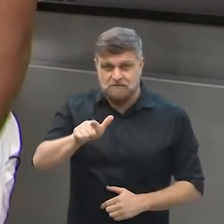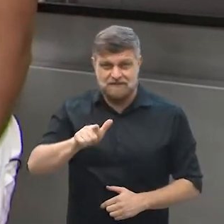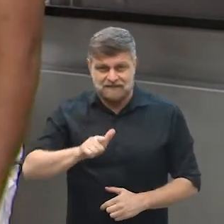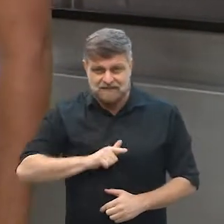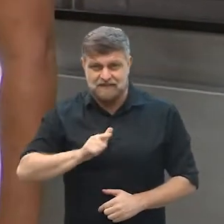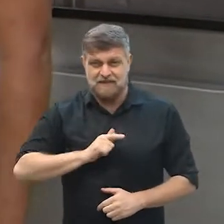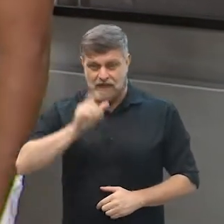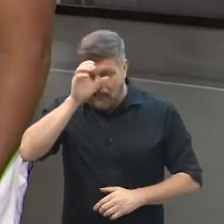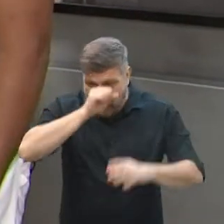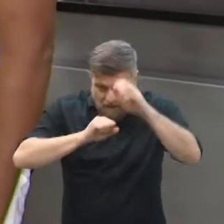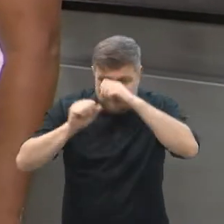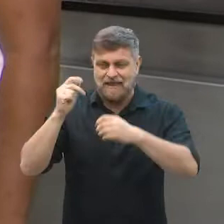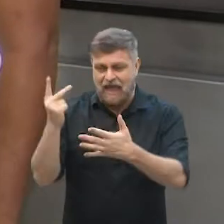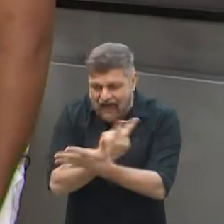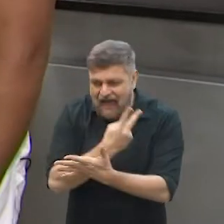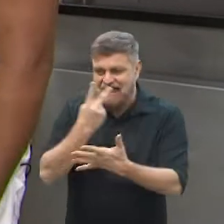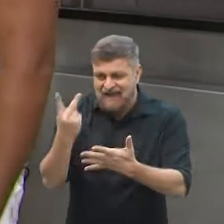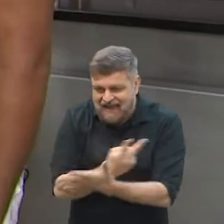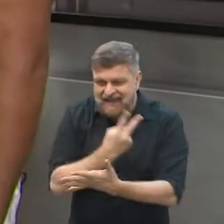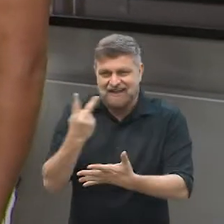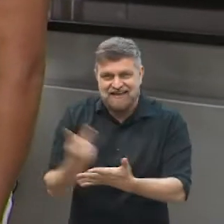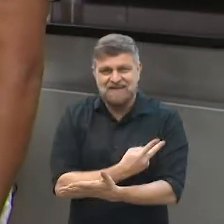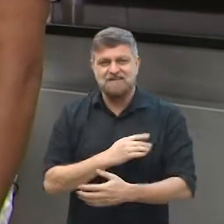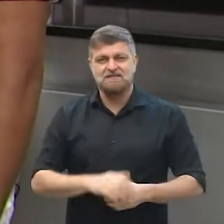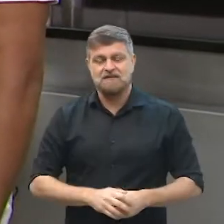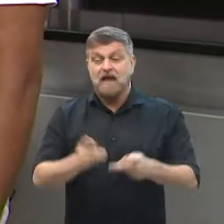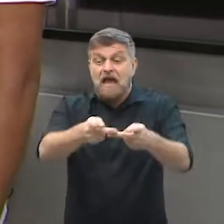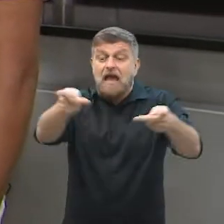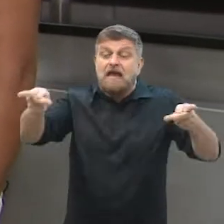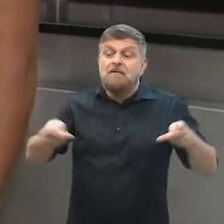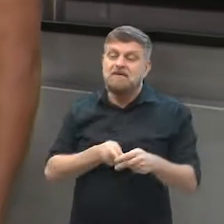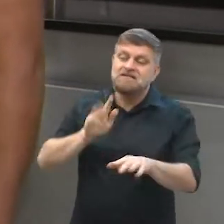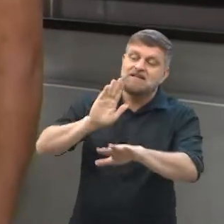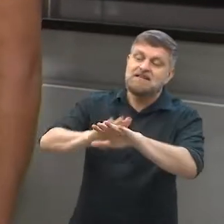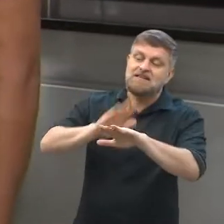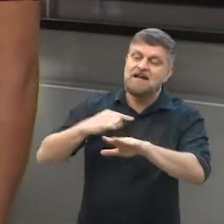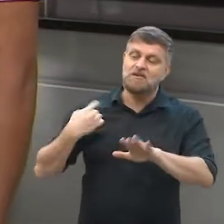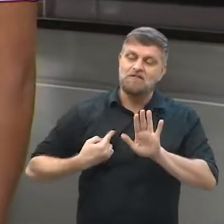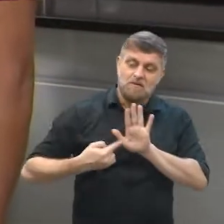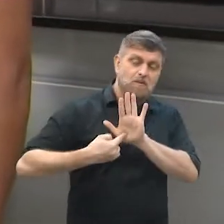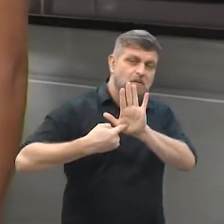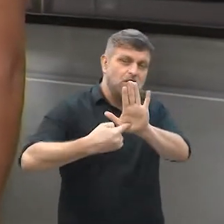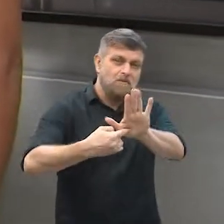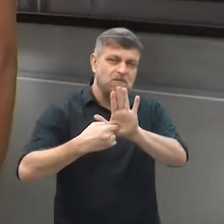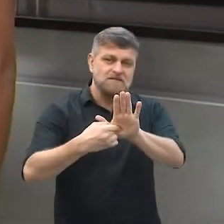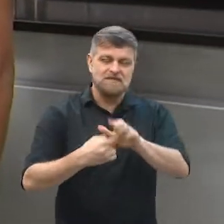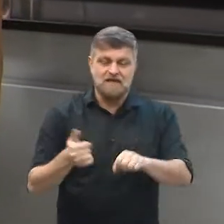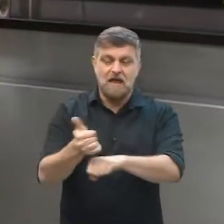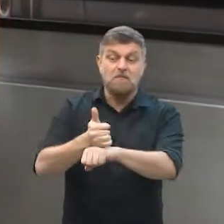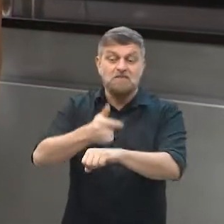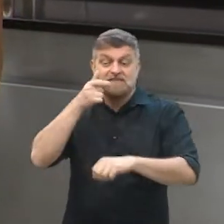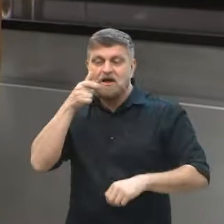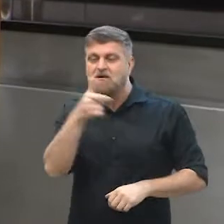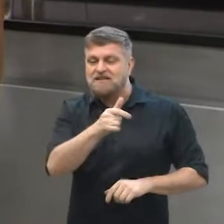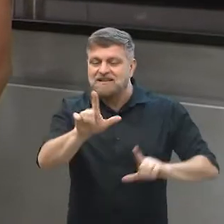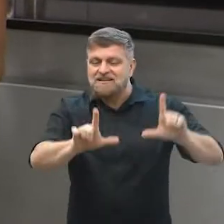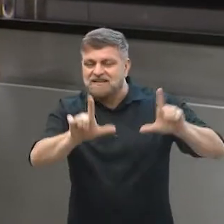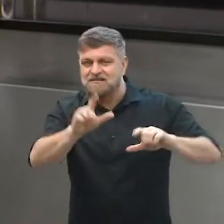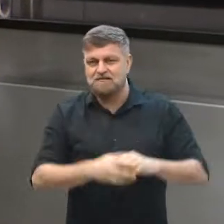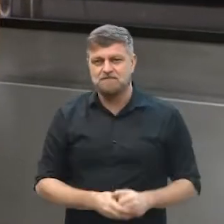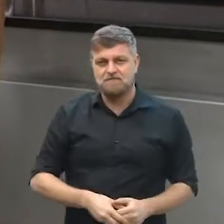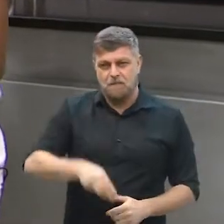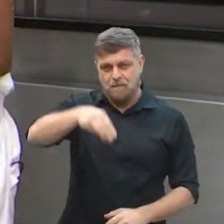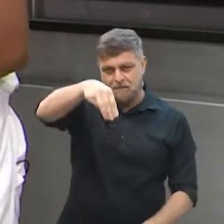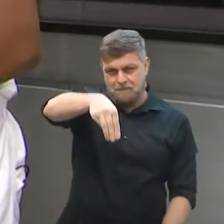O cara tem que aprender errando mesmo, não tem jeito. Bom, e que pizza você vai fazer pra gente mostrar aqui na, no Se Liga na Profissão? É, eu vou fazer uma marguerita